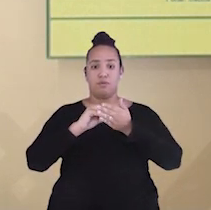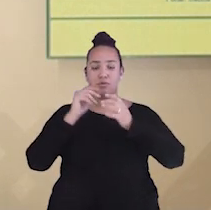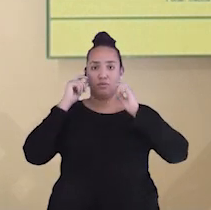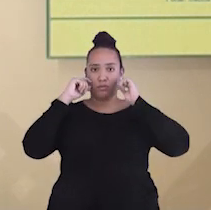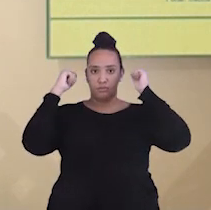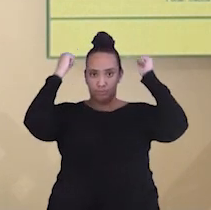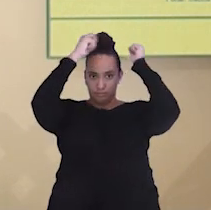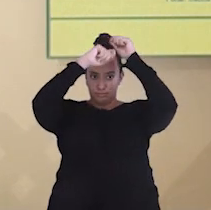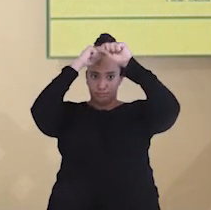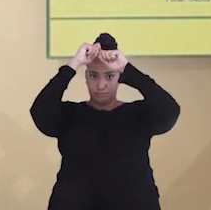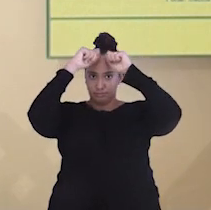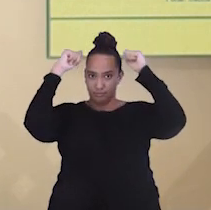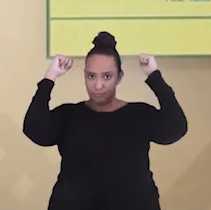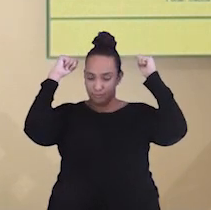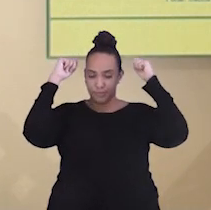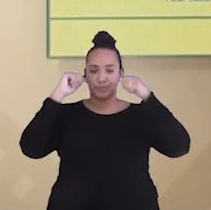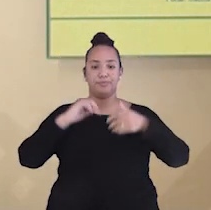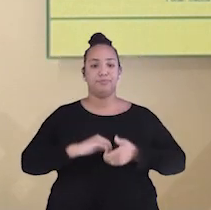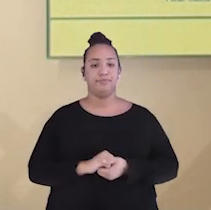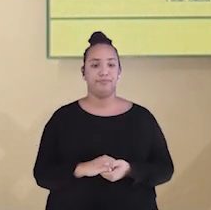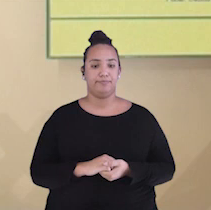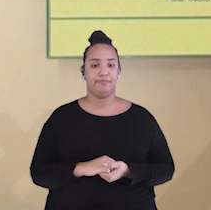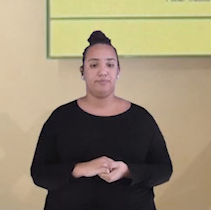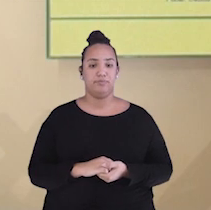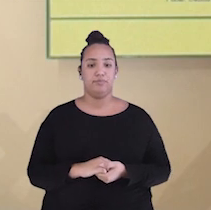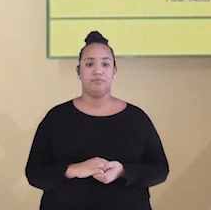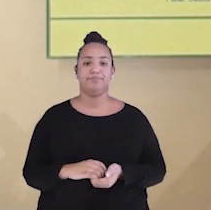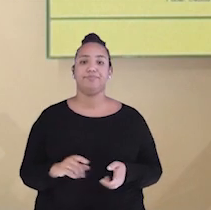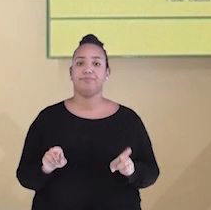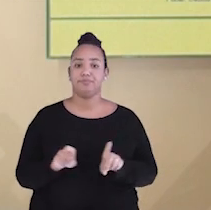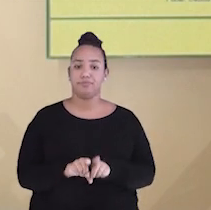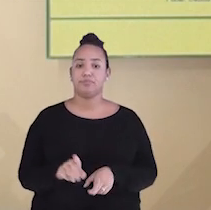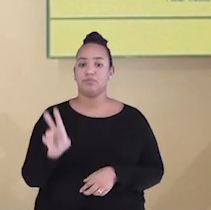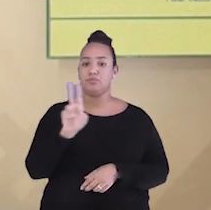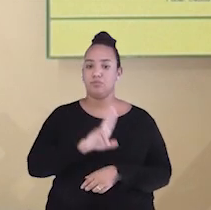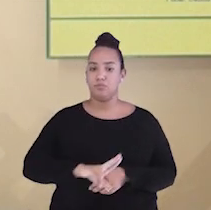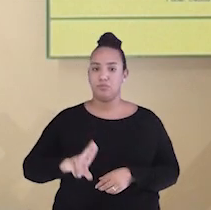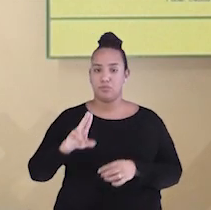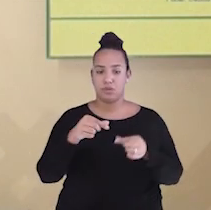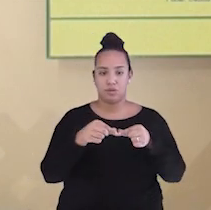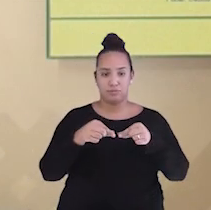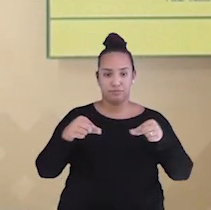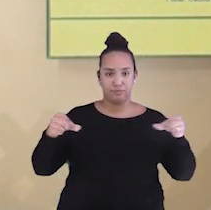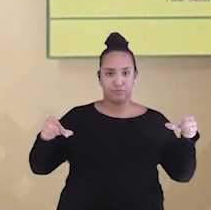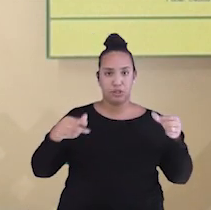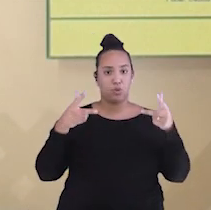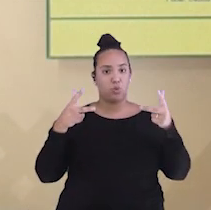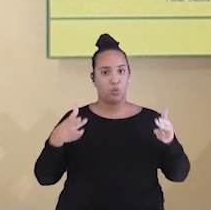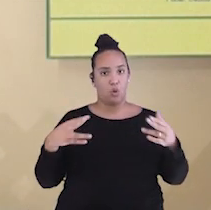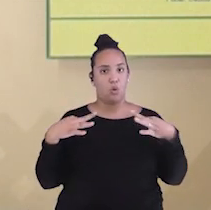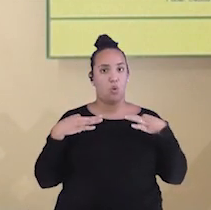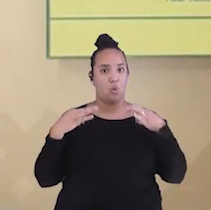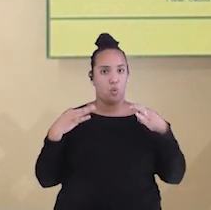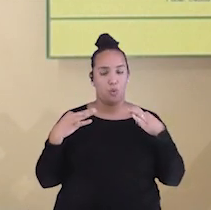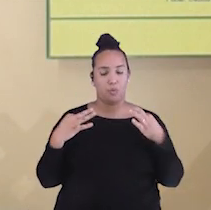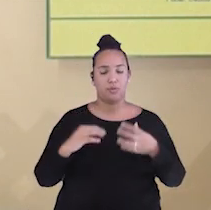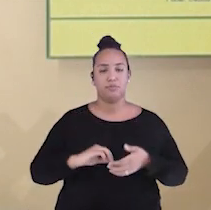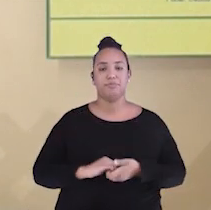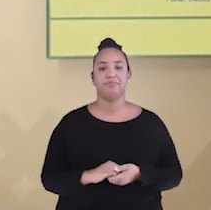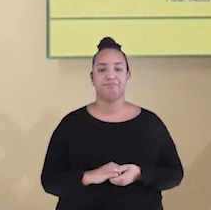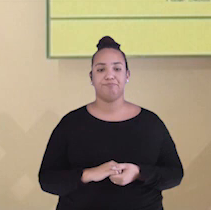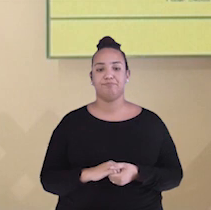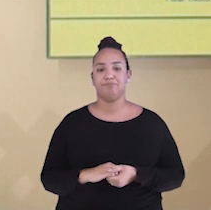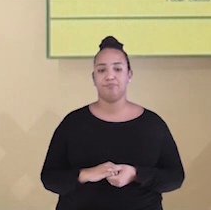turbante da boneca Baiomi. Nós vamos usar também essa tirinha, tá? que é da mesma estampa do